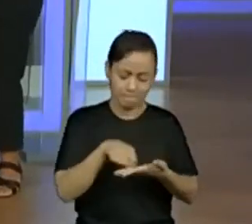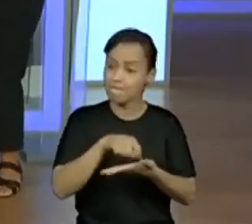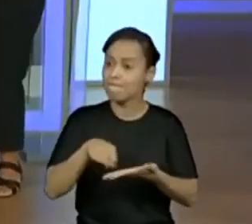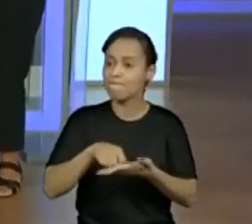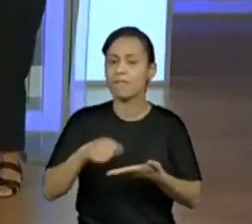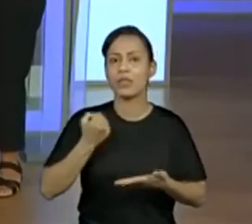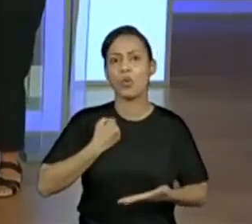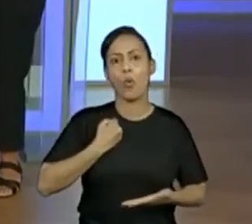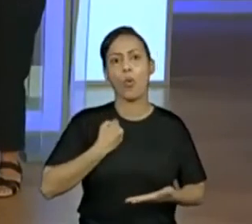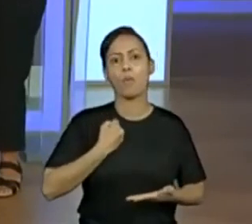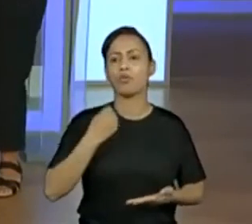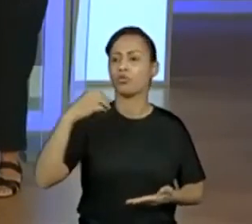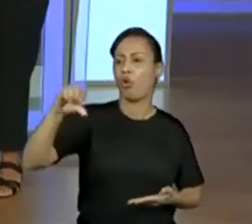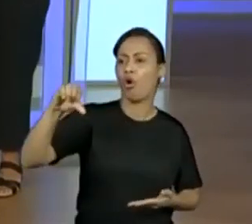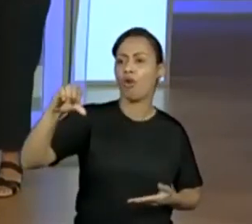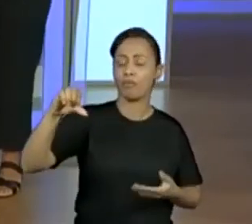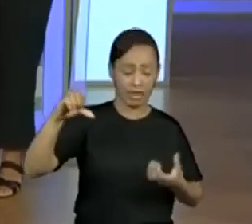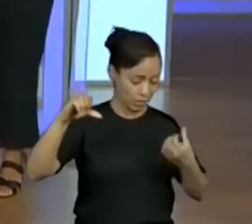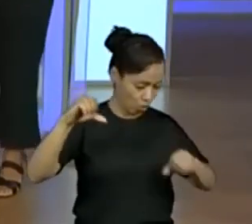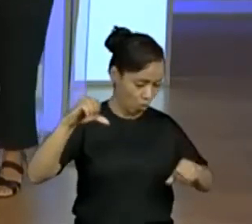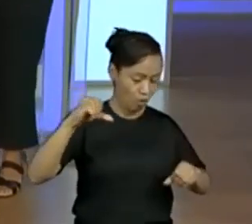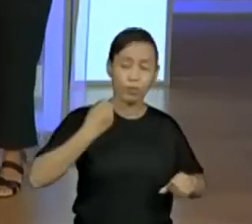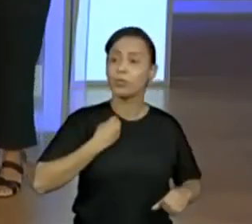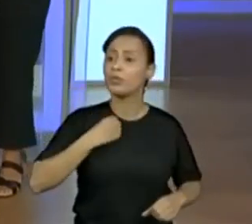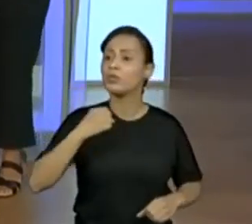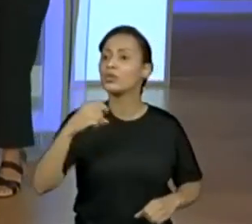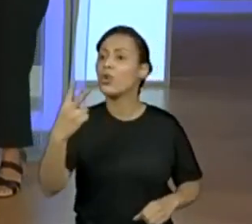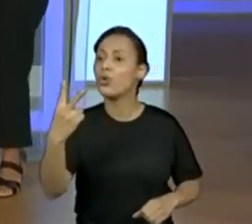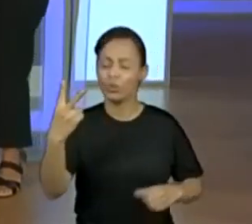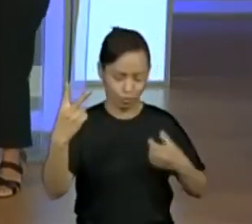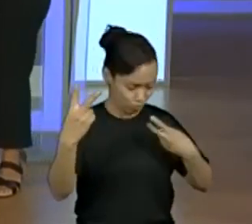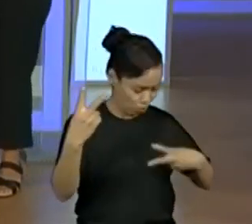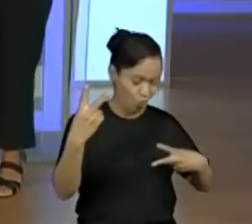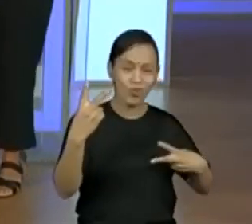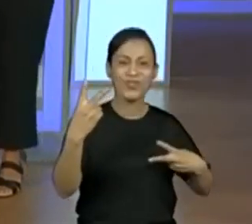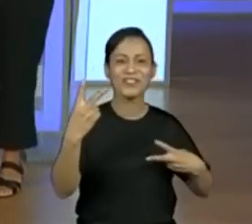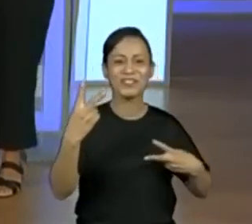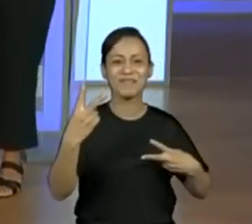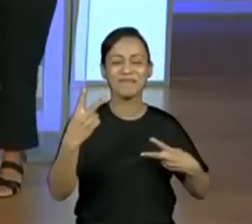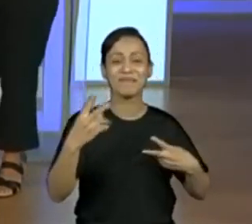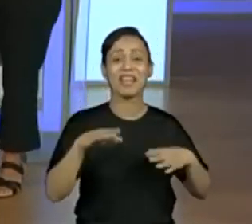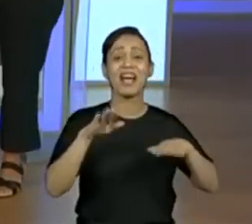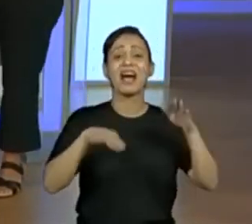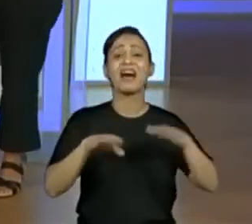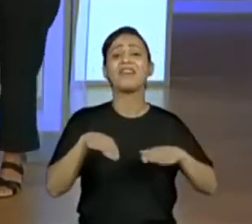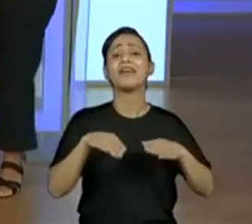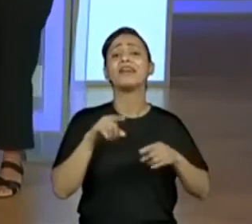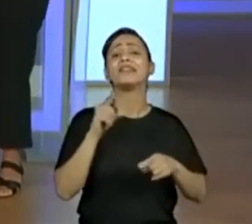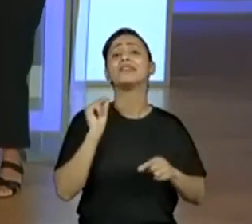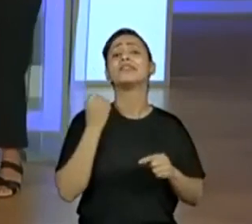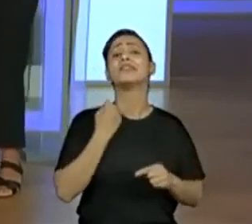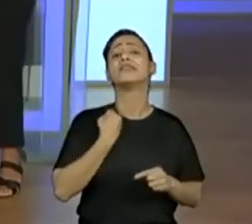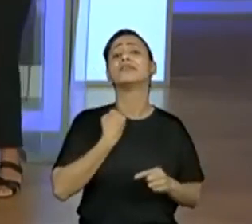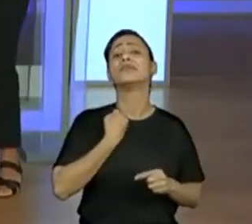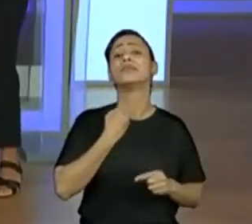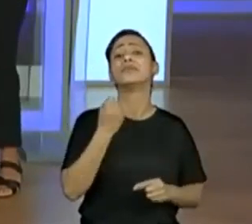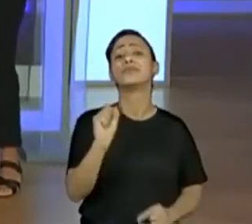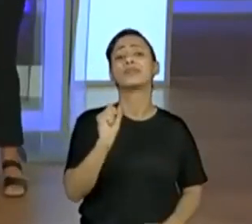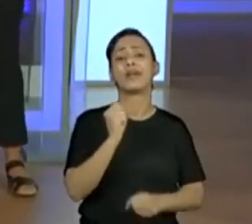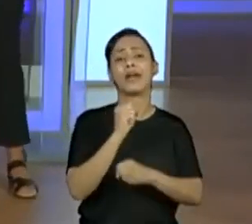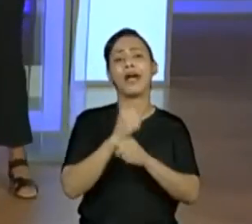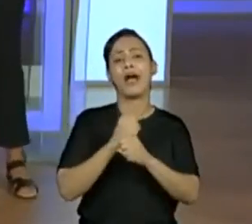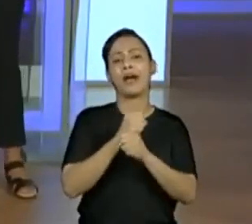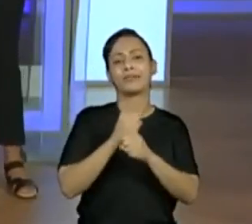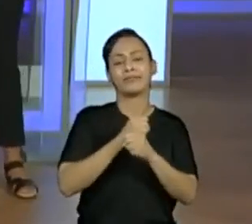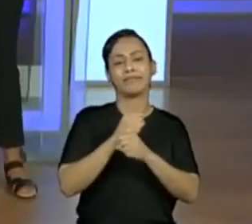diversos números e sempre tem o número do ano lá, que eles já até falam. Ah, eu sei, porque sempre eles fazem anotação, registro